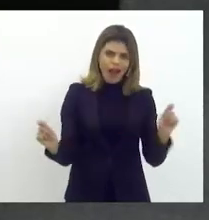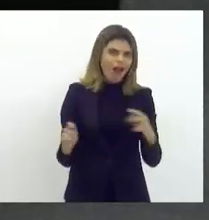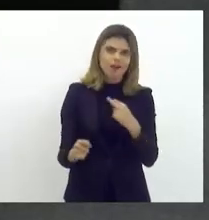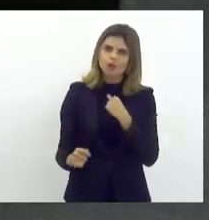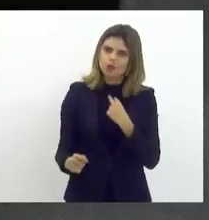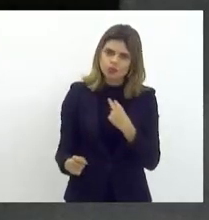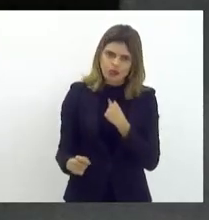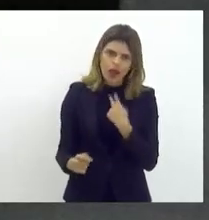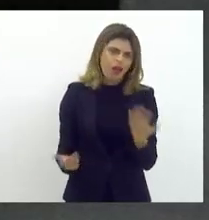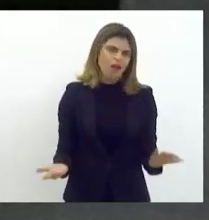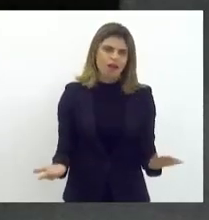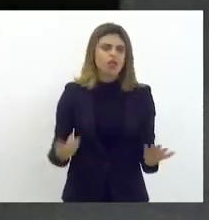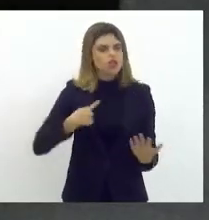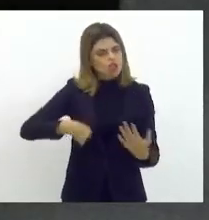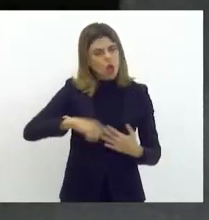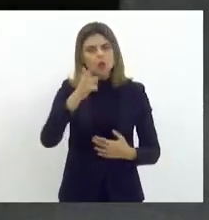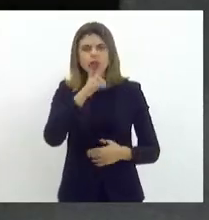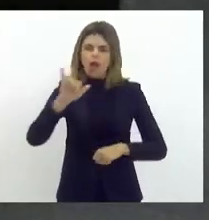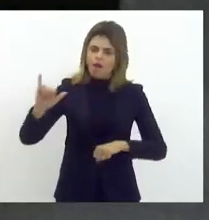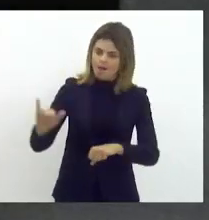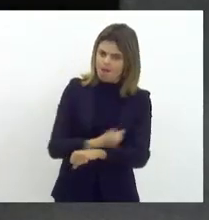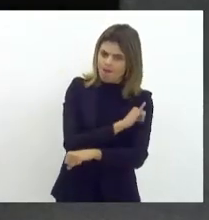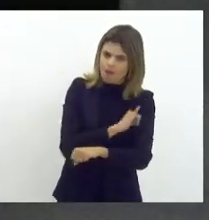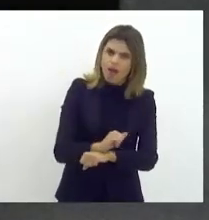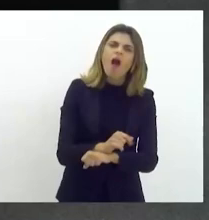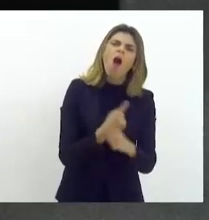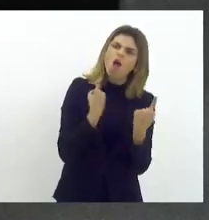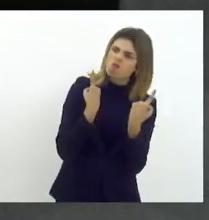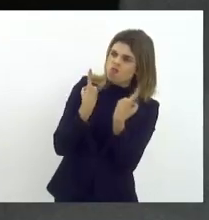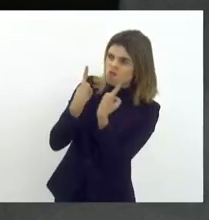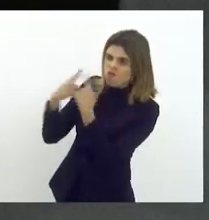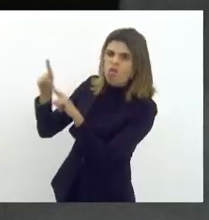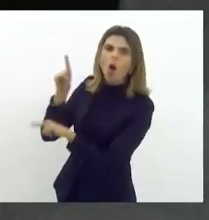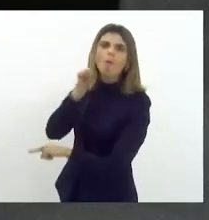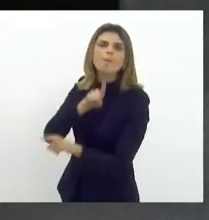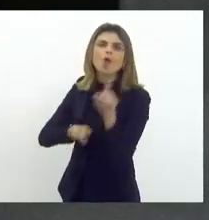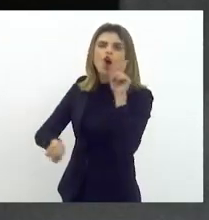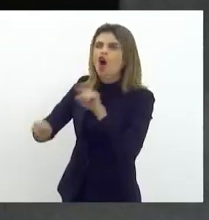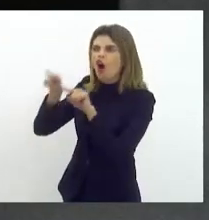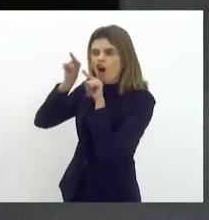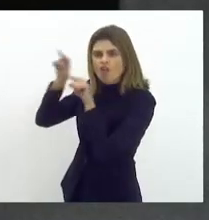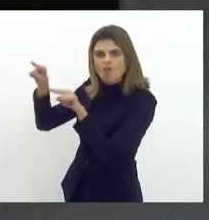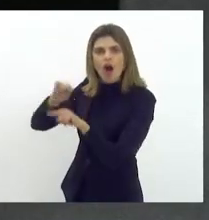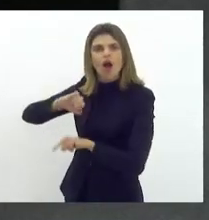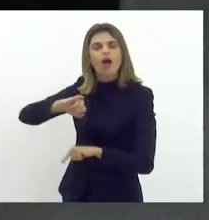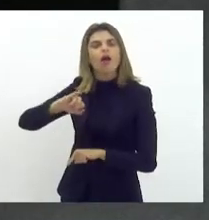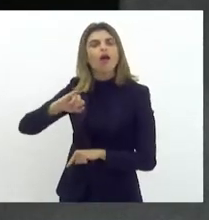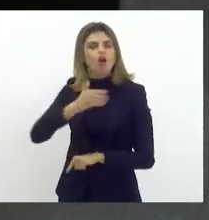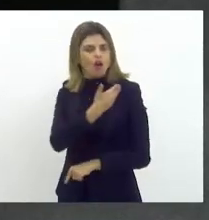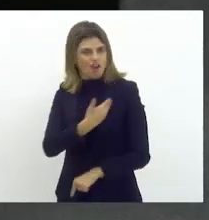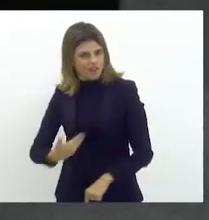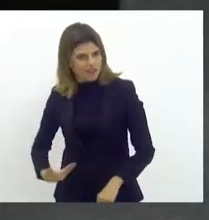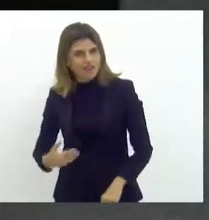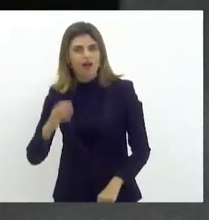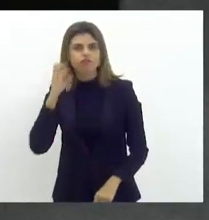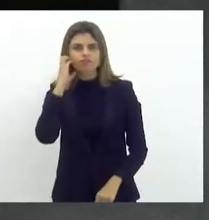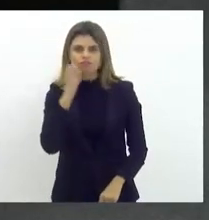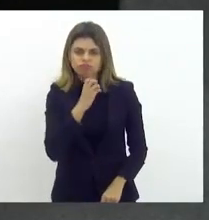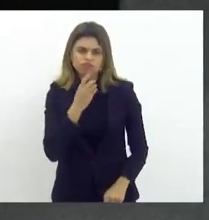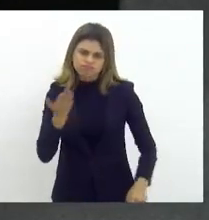com maestria foi provocar o governador do Estado a fazer um programa que atendesse as pessoas